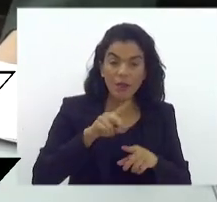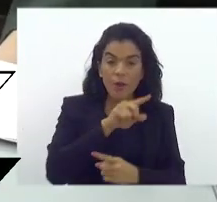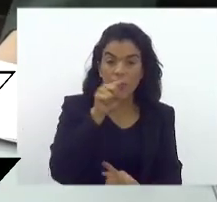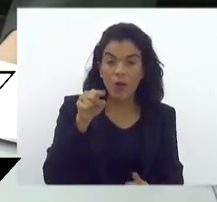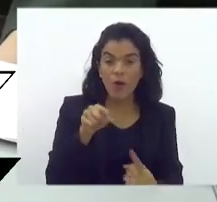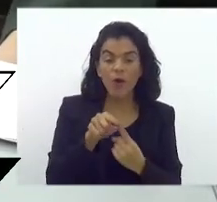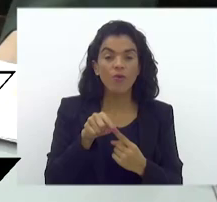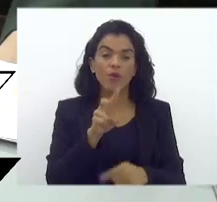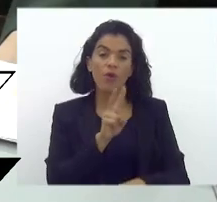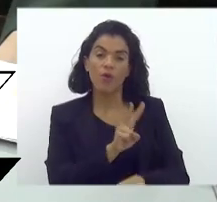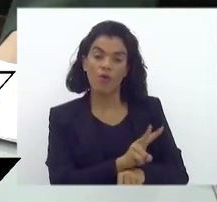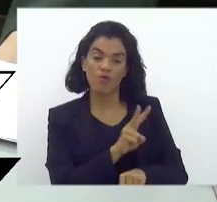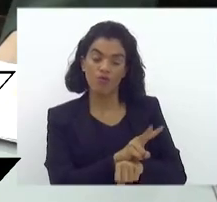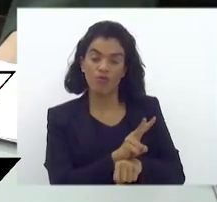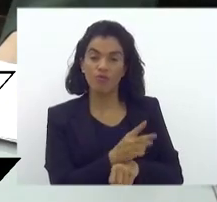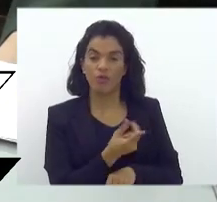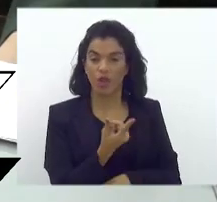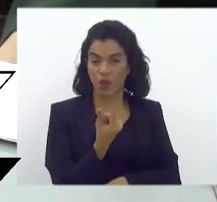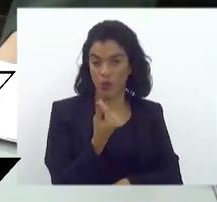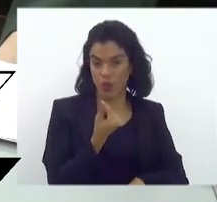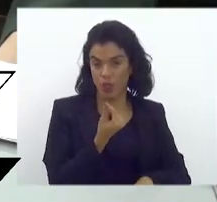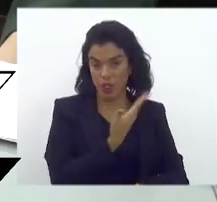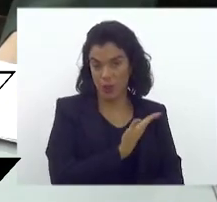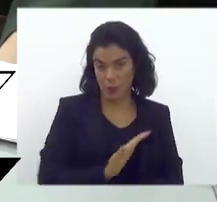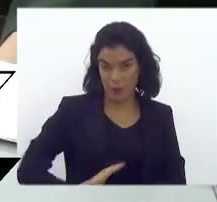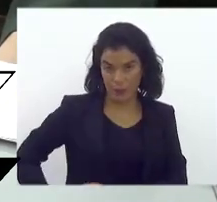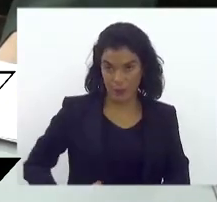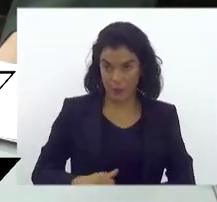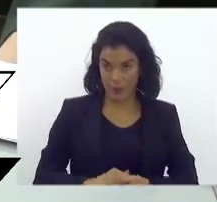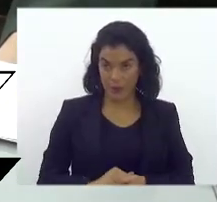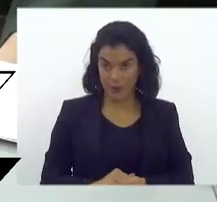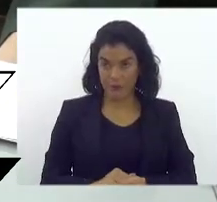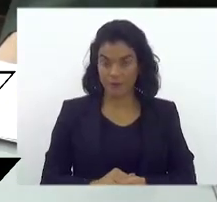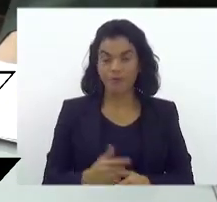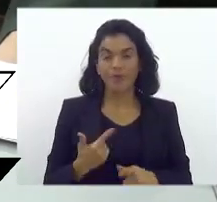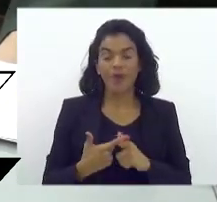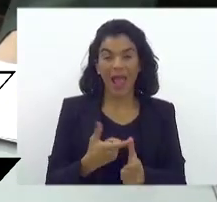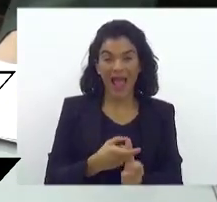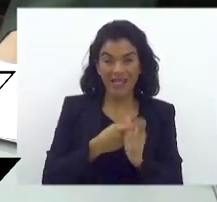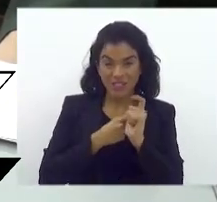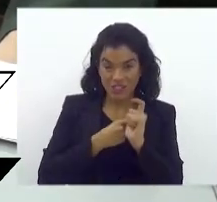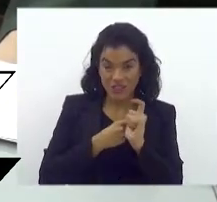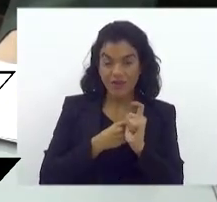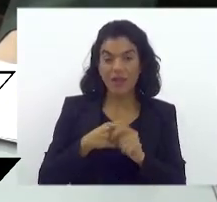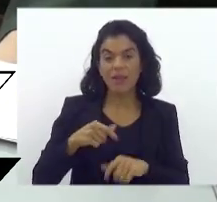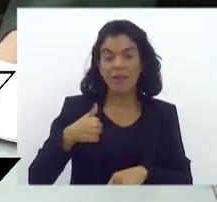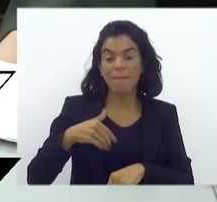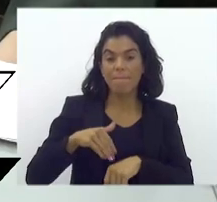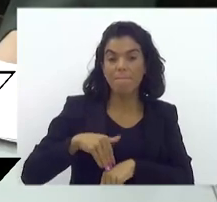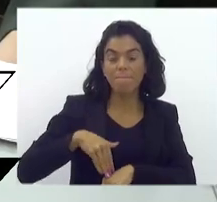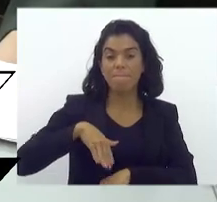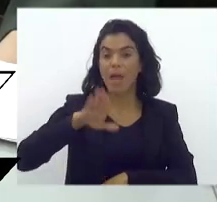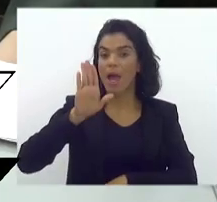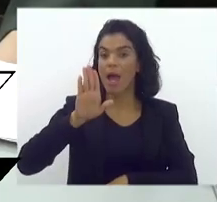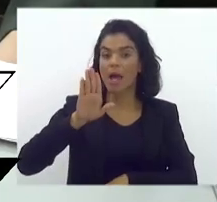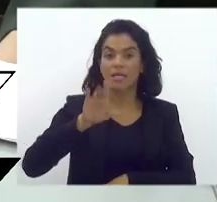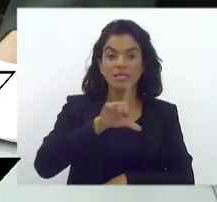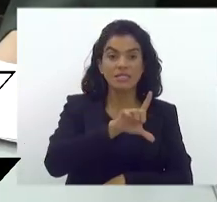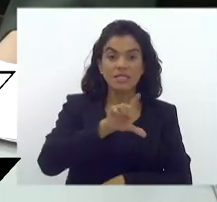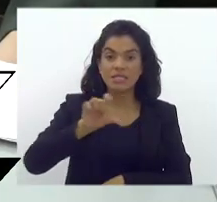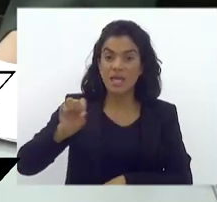cofres públicos. Sabe bem, Vossa Excelência, que a dívida ativa tem